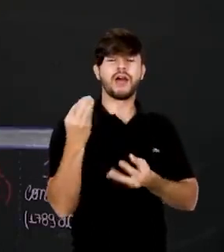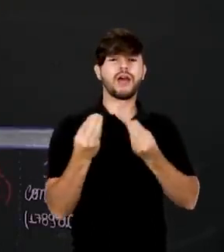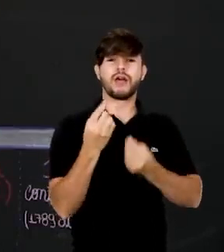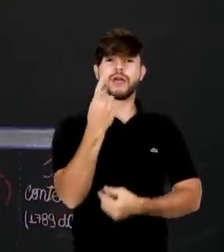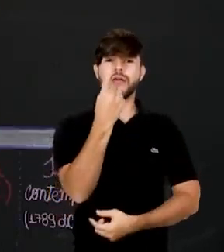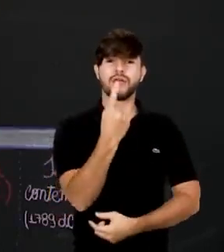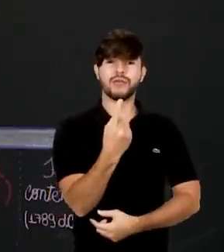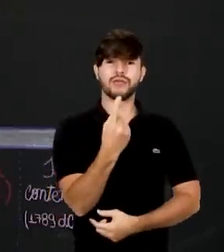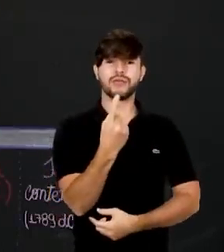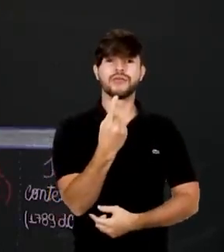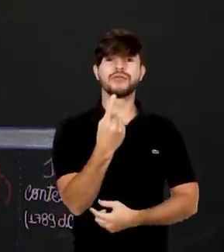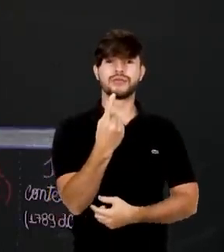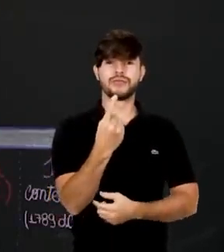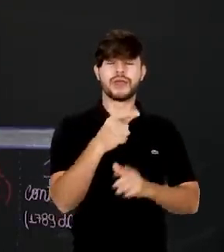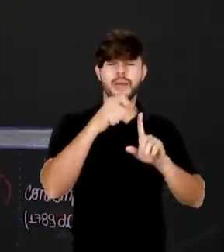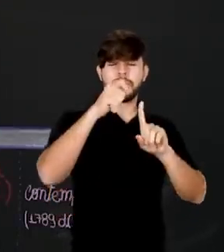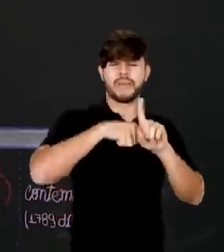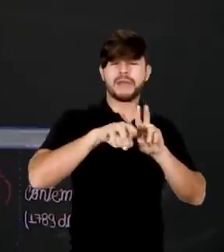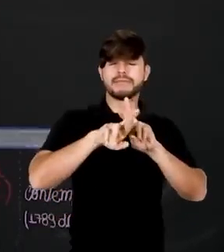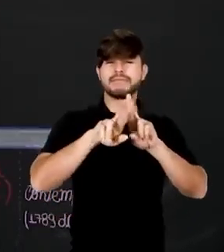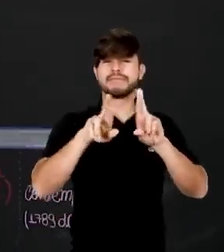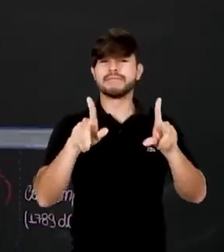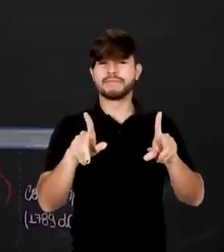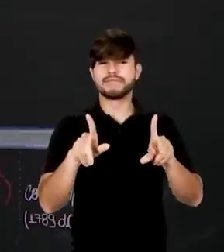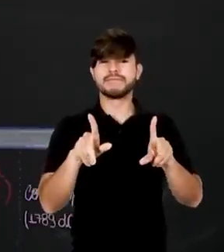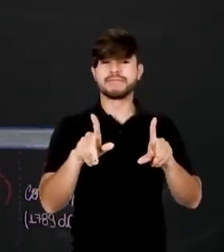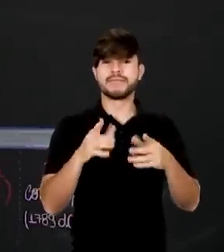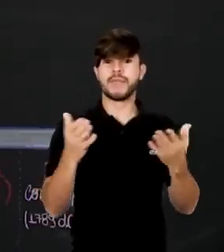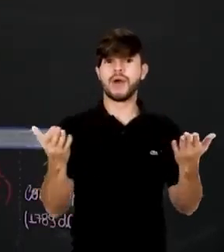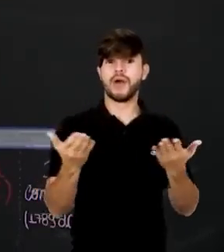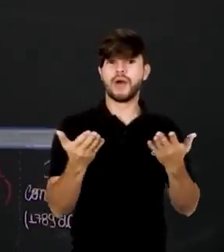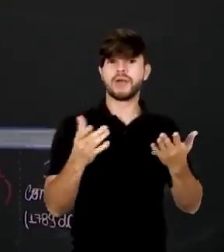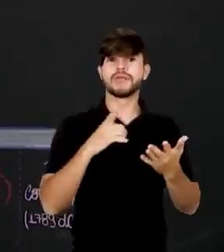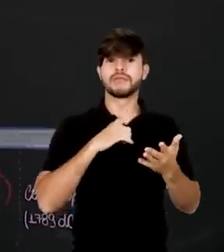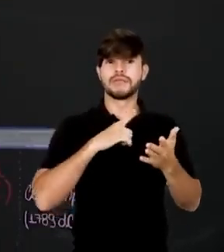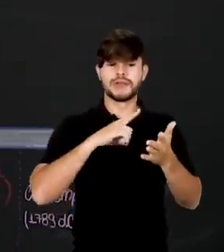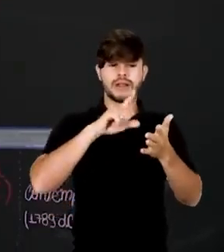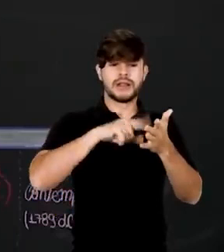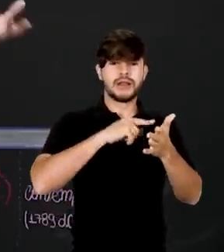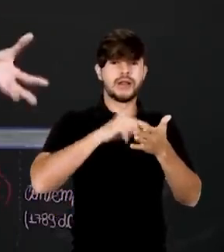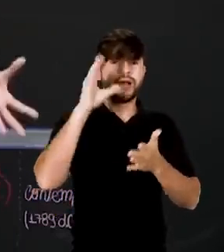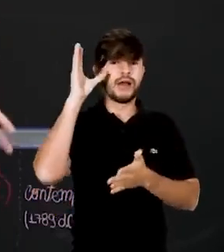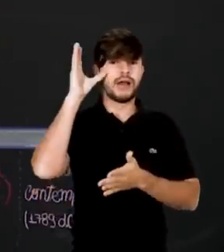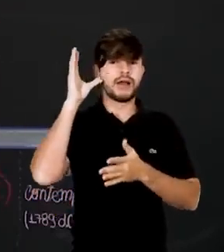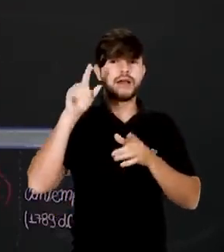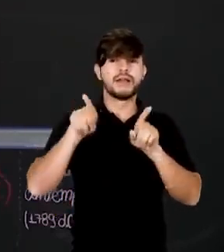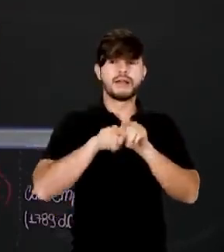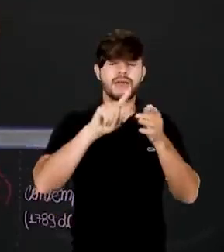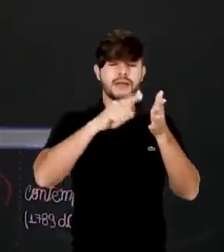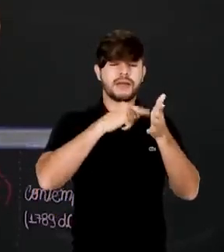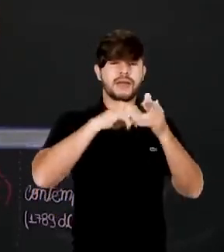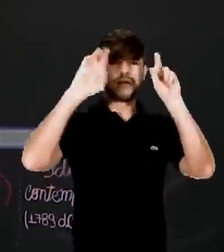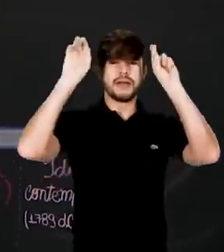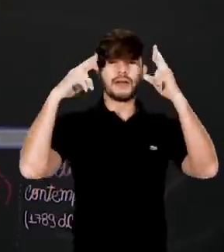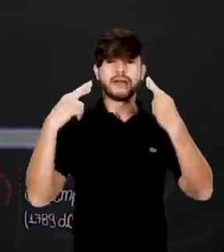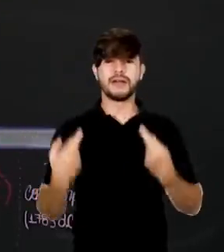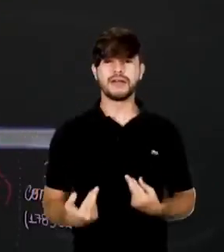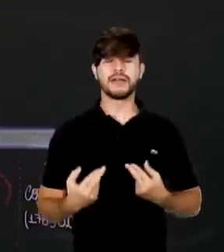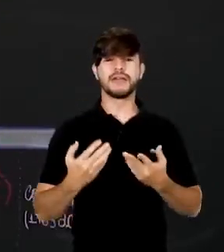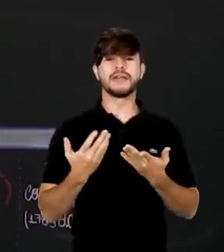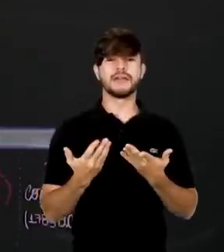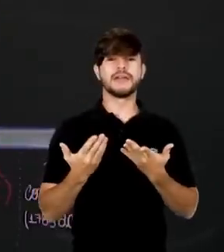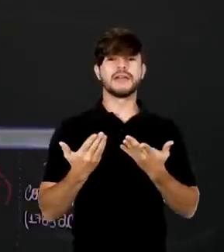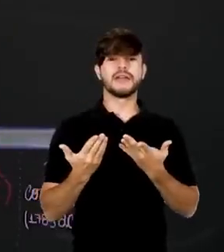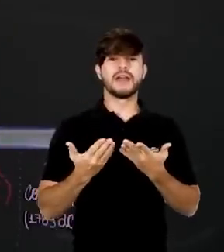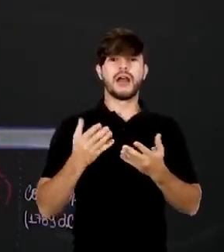1, e fizeram meses diferentes. Também hoje em dia existe o calendário chinês, o calendário judaico, para os quais a gente já está no